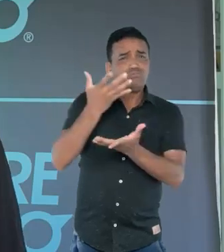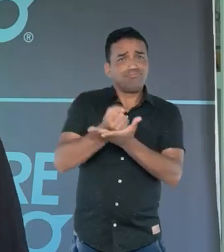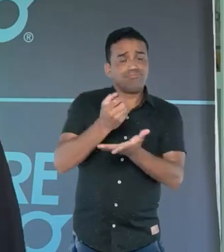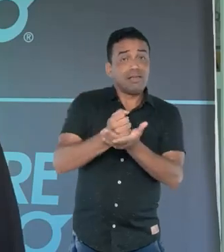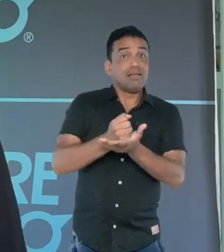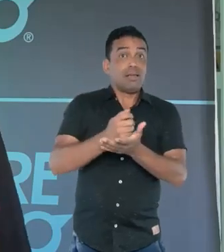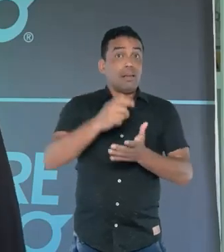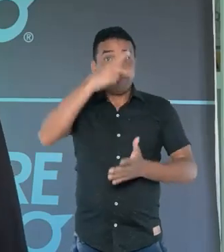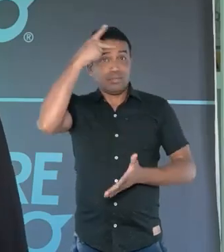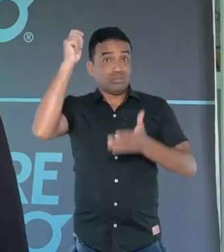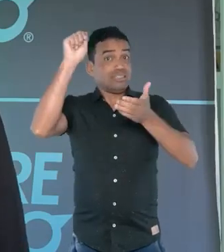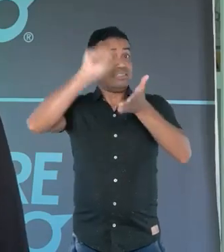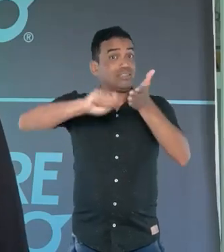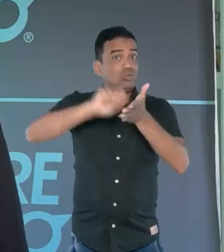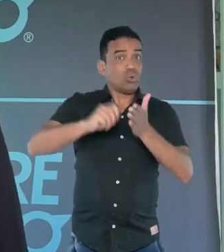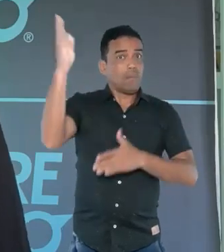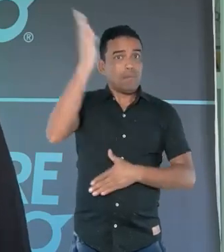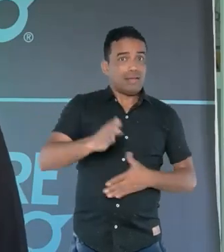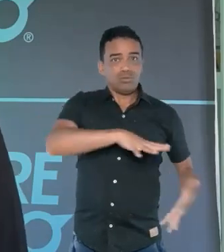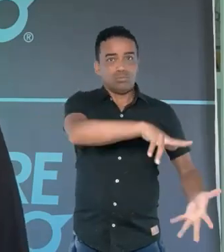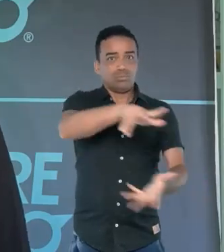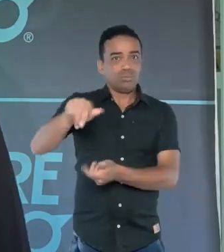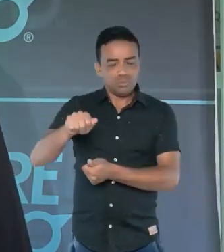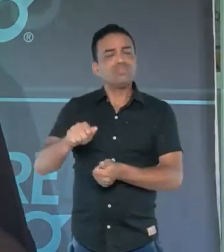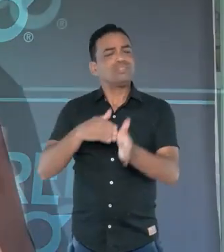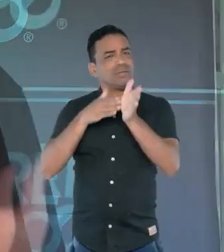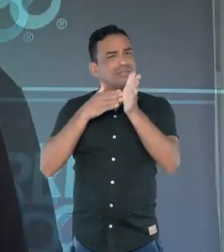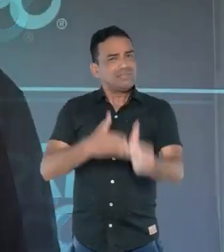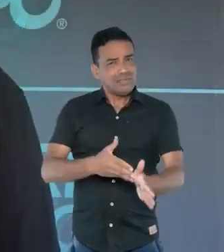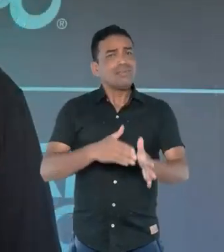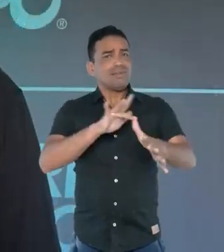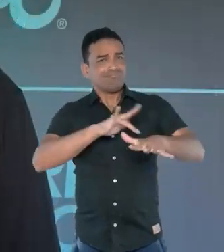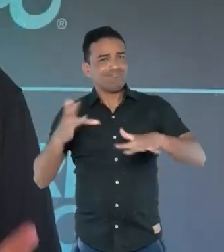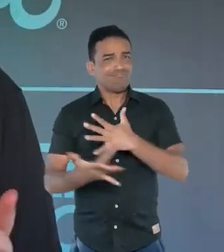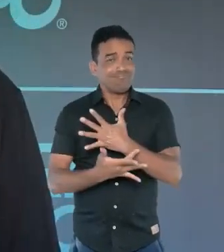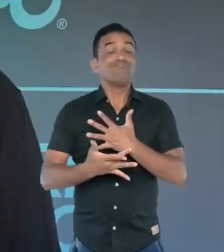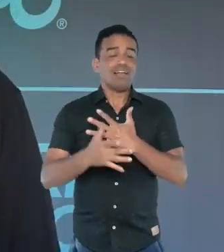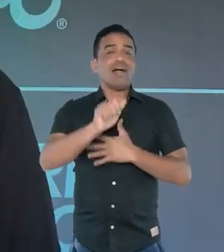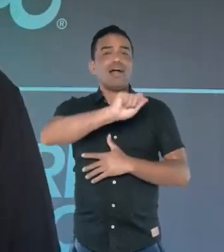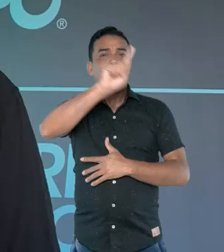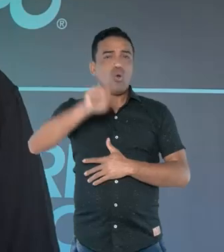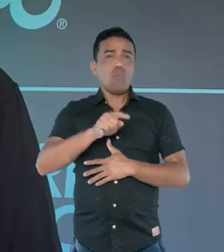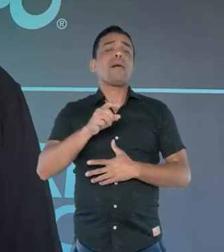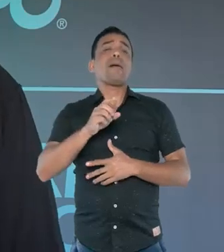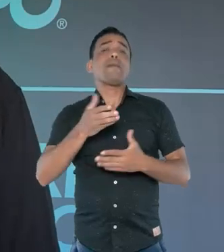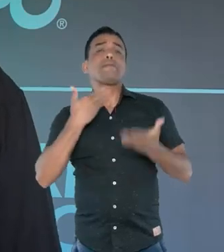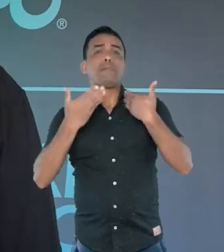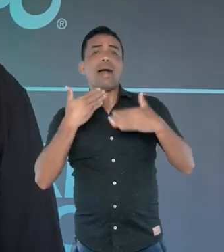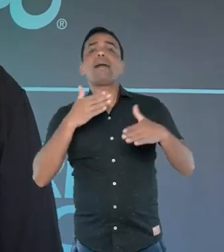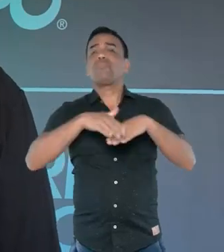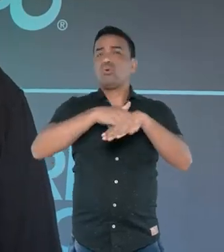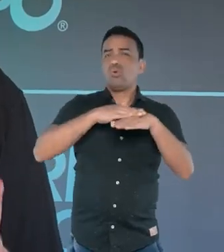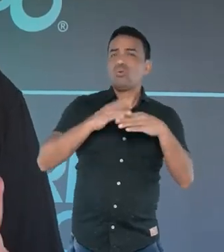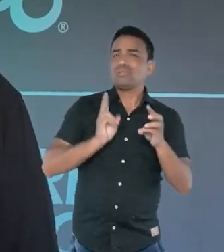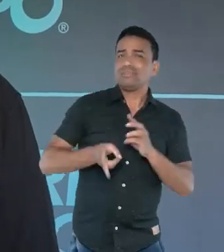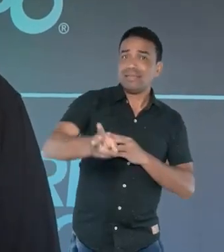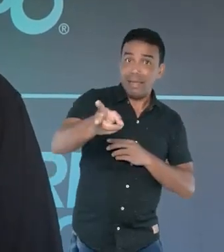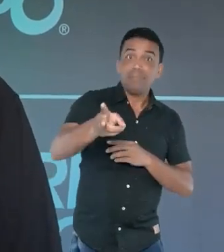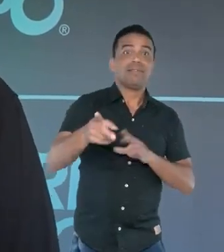autores do Brasil e do mundo. Eu te convido também a nos seguir em nossas redes sociais, Sempre um Papo, e conferir no site